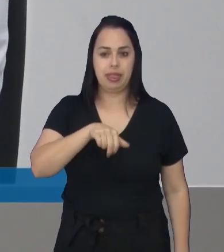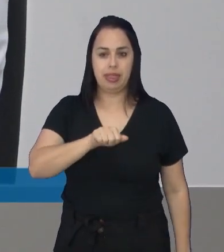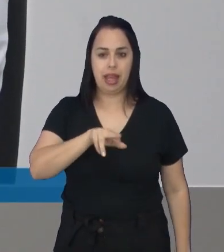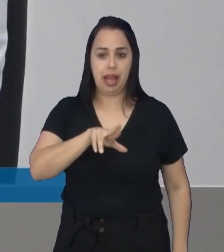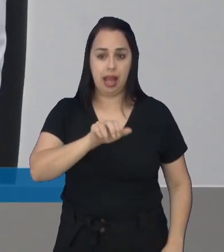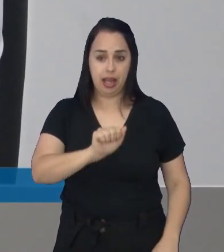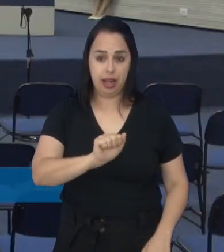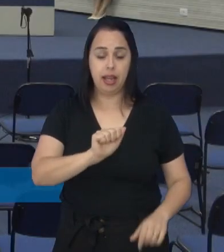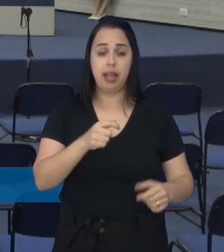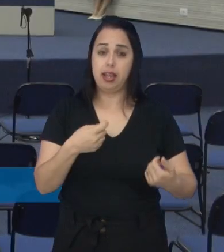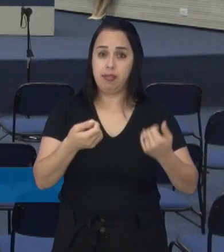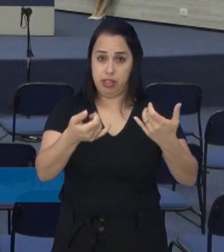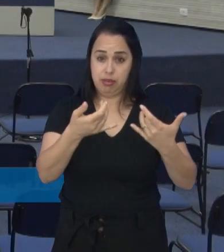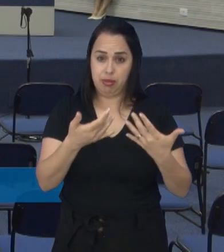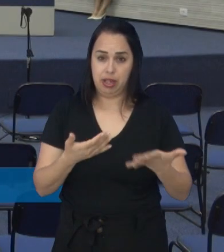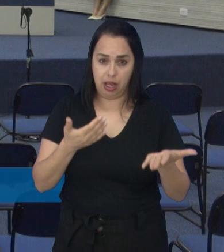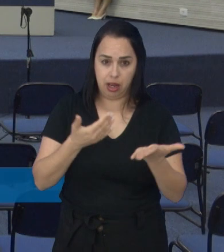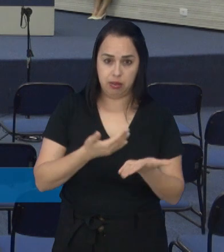considerações iniciais